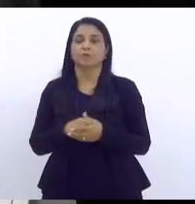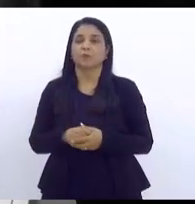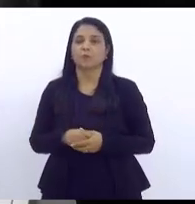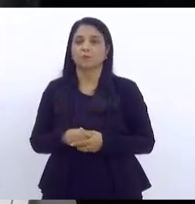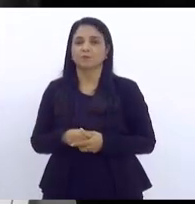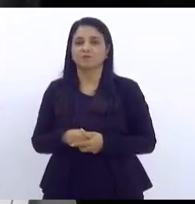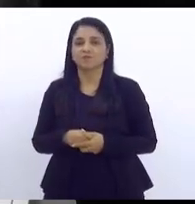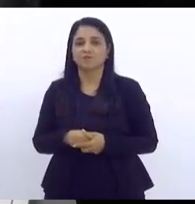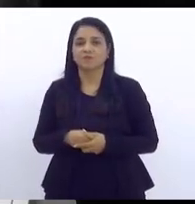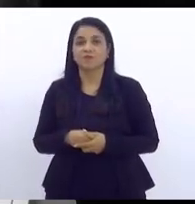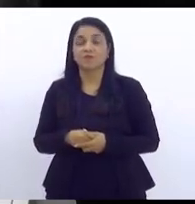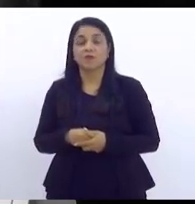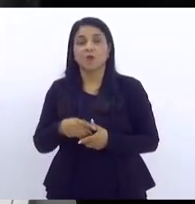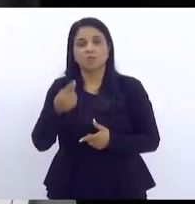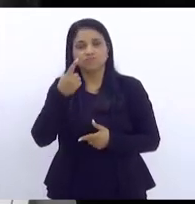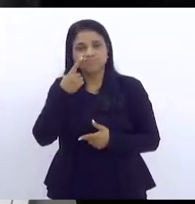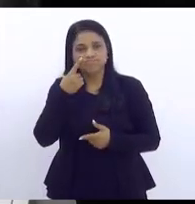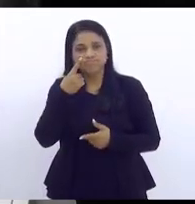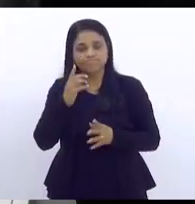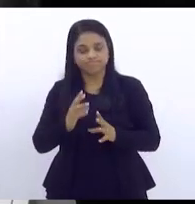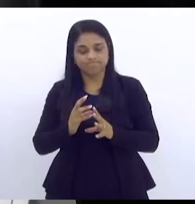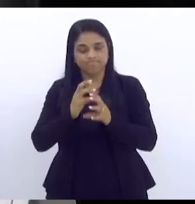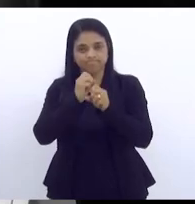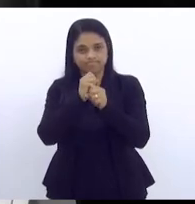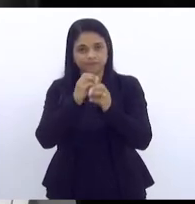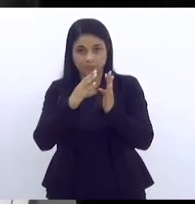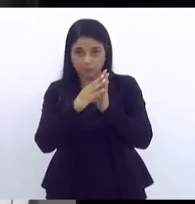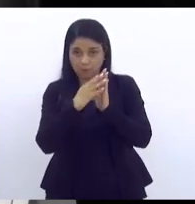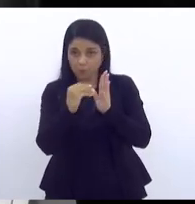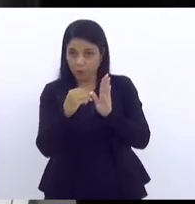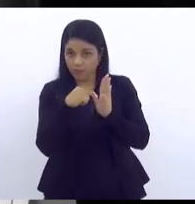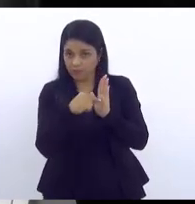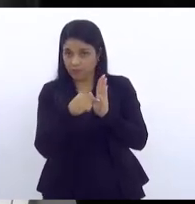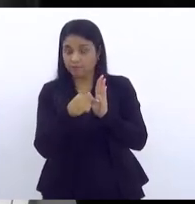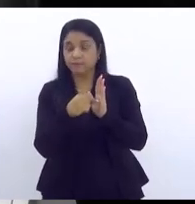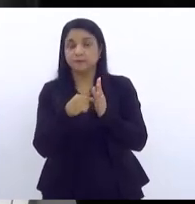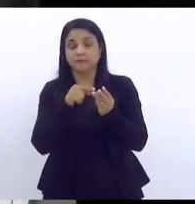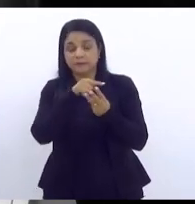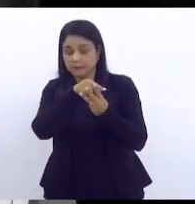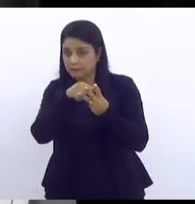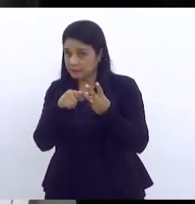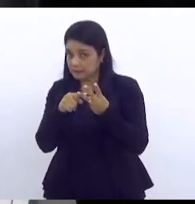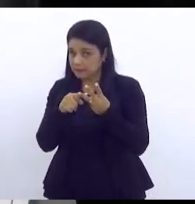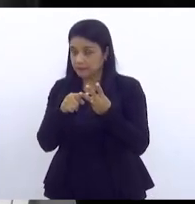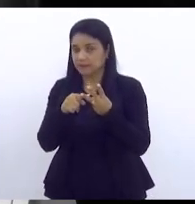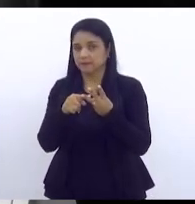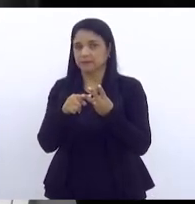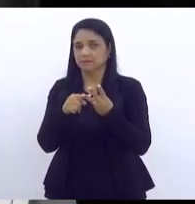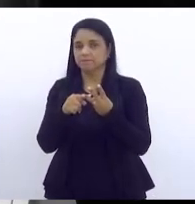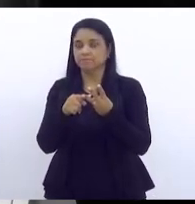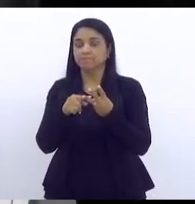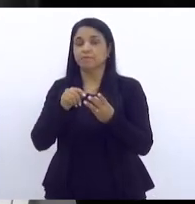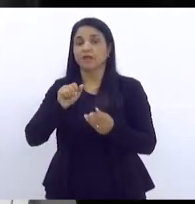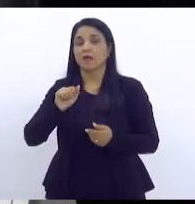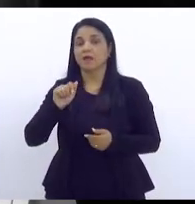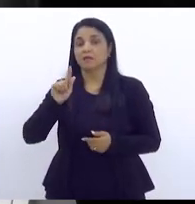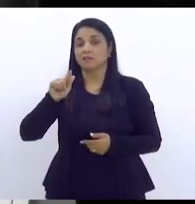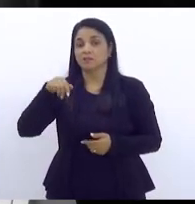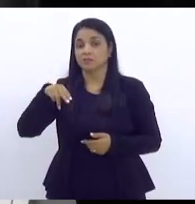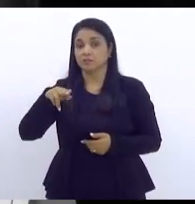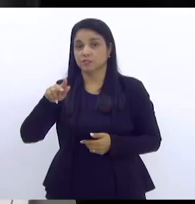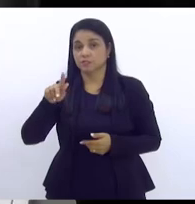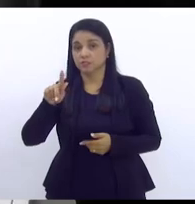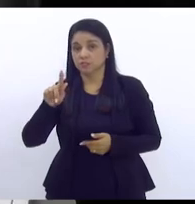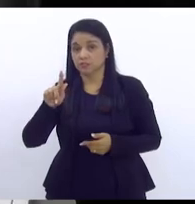isso aí é o que foi previsto nessa nessa nessa modelagem e é dessa forma então que a agência vem